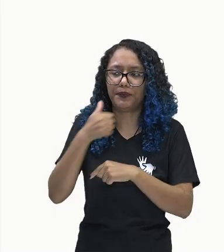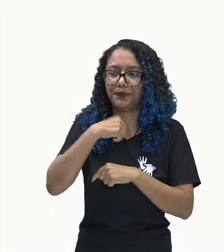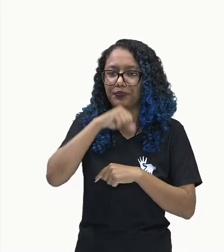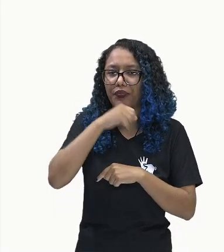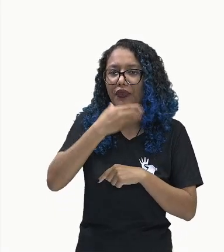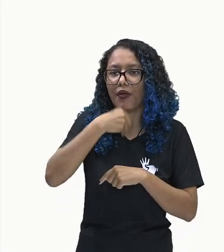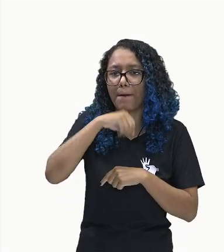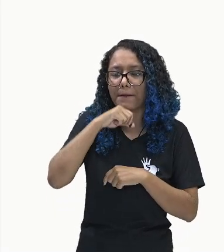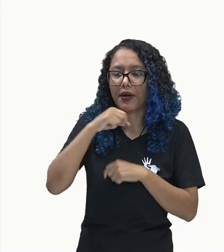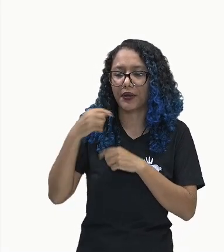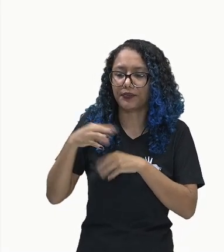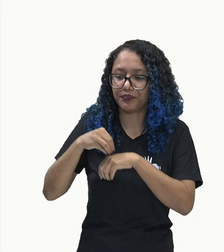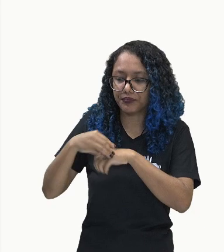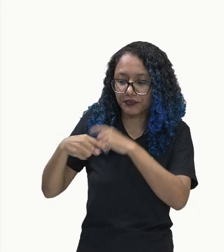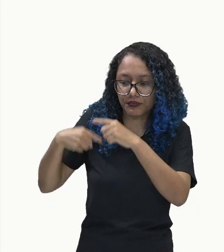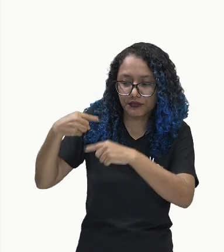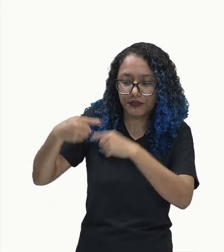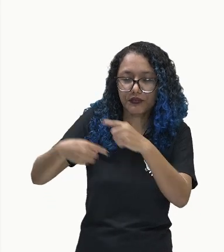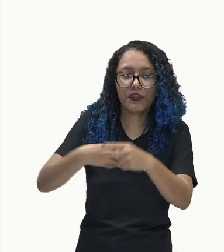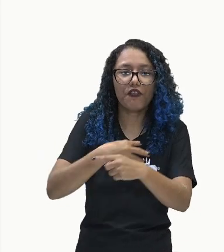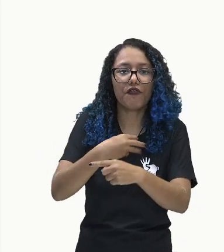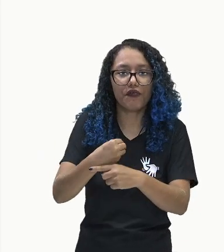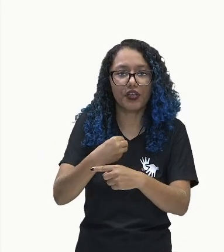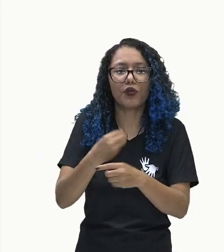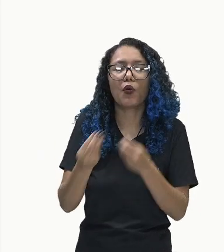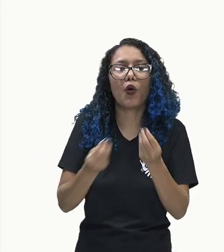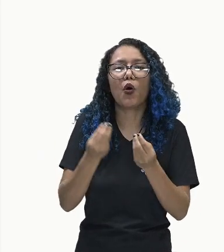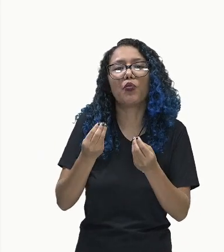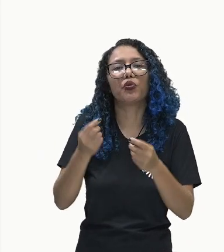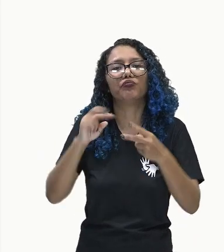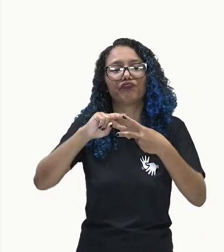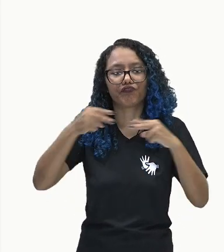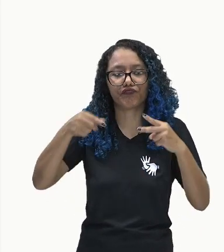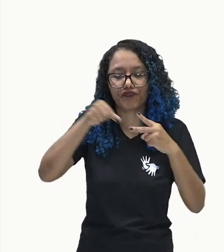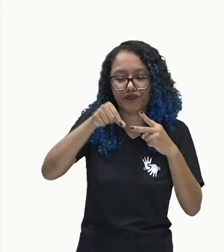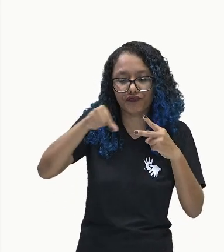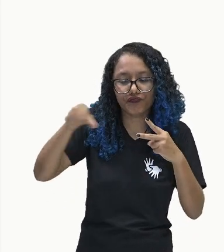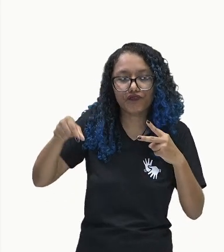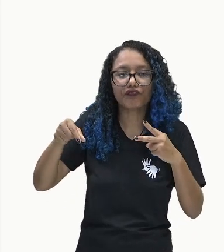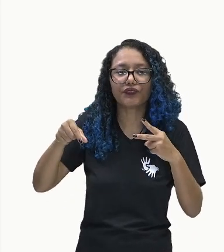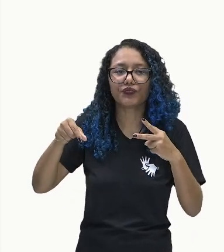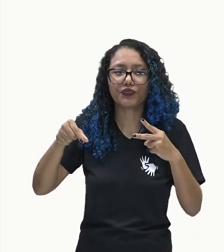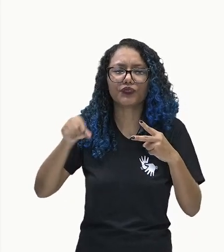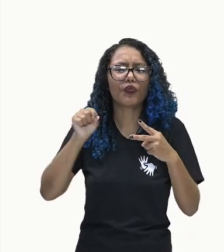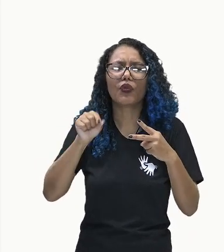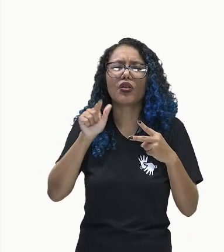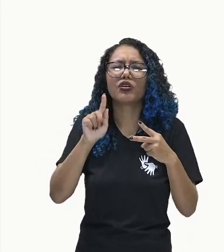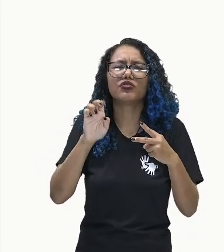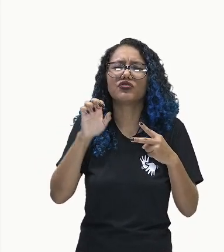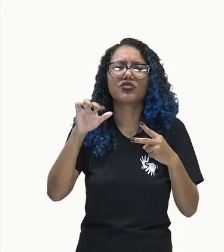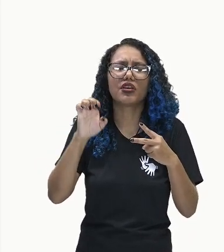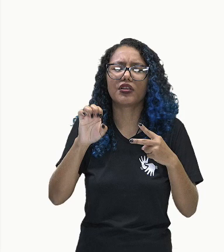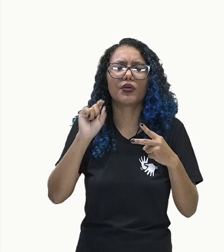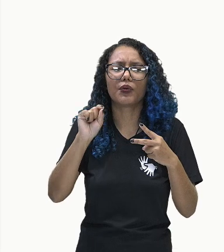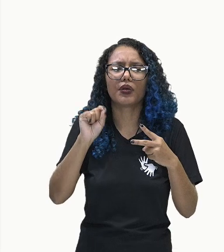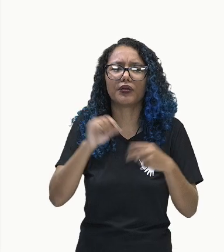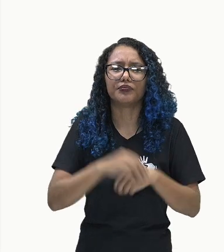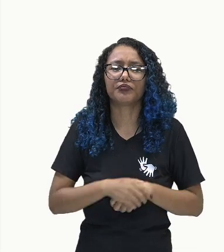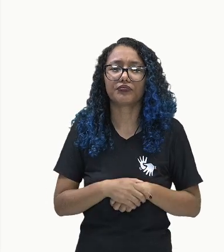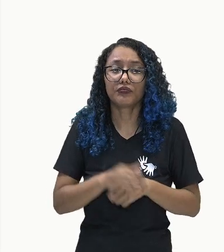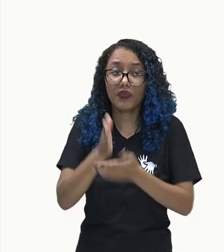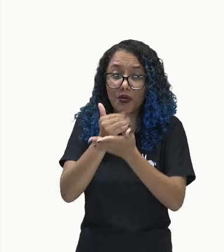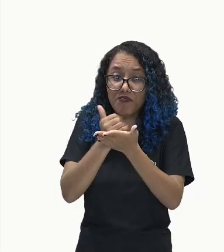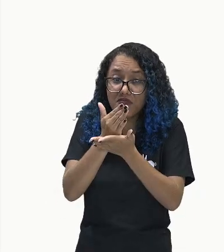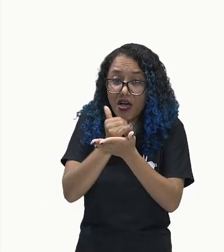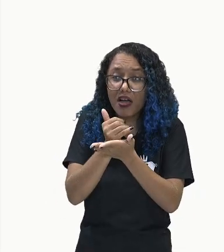os filhos por meio dos genes. Esses genes, né, eles são unidades de